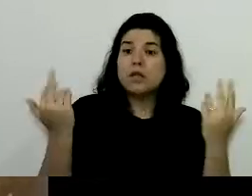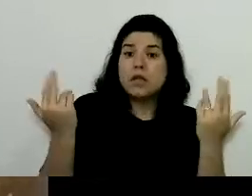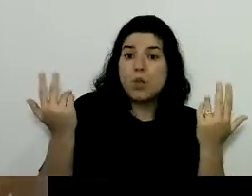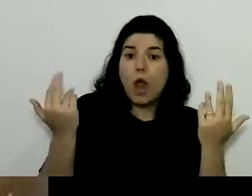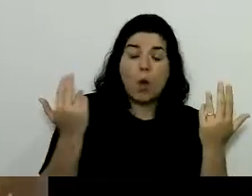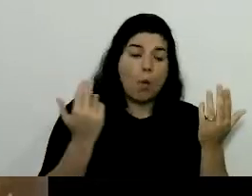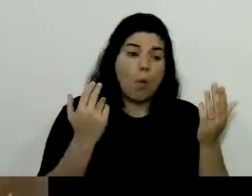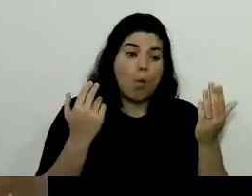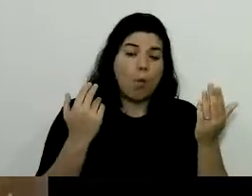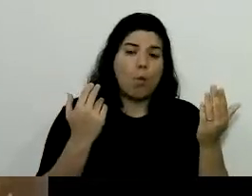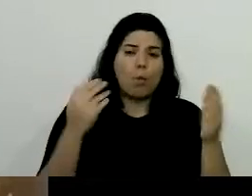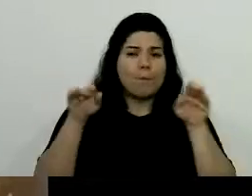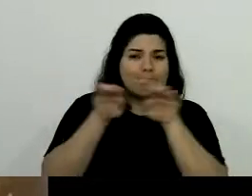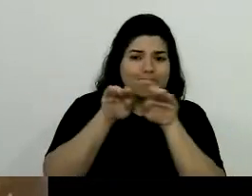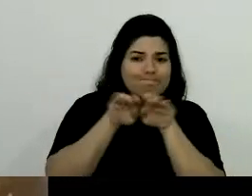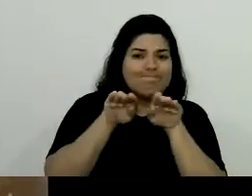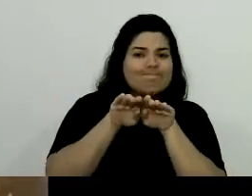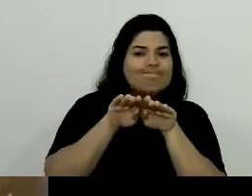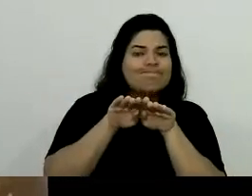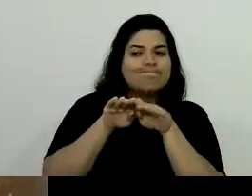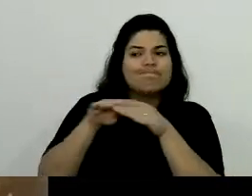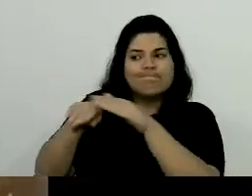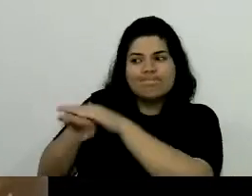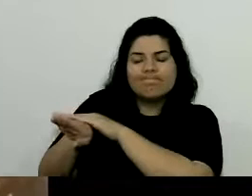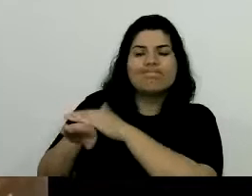mais estrita da arquivística